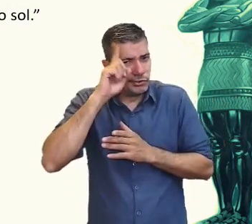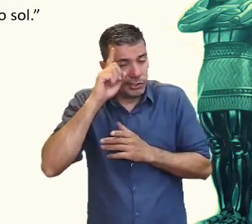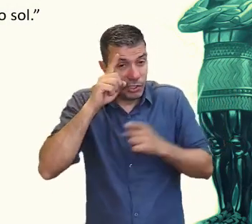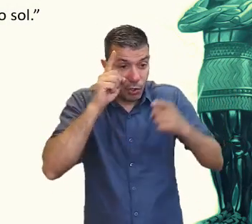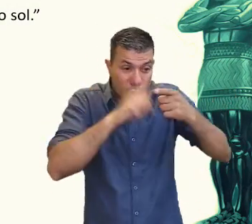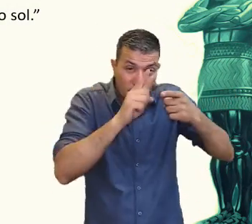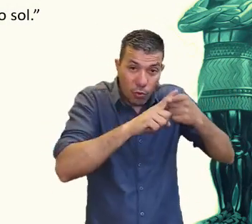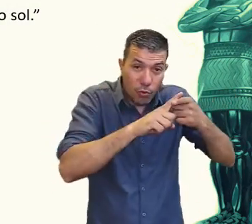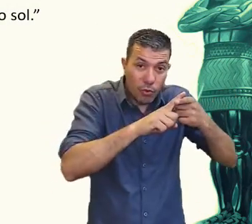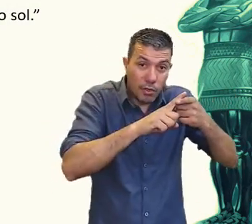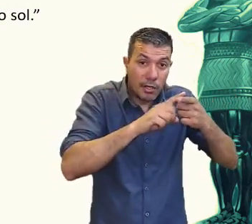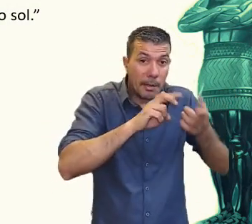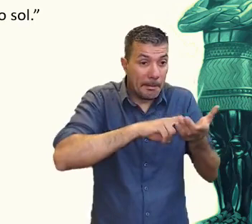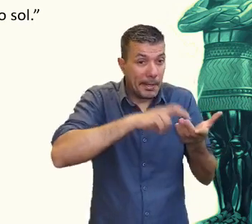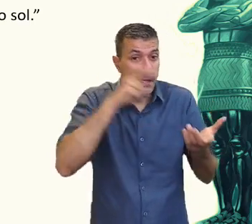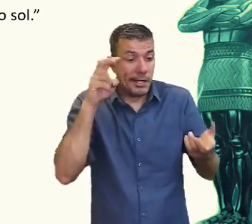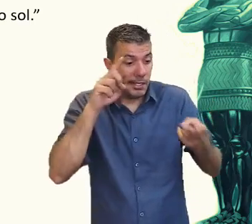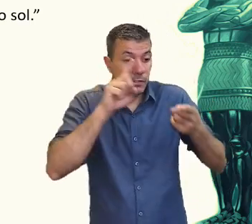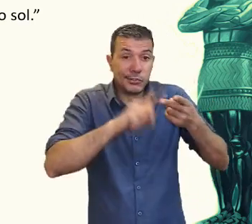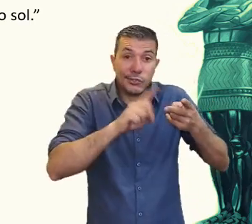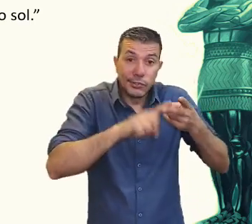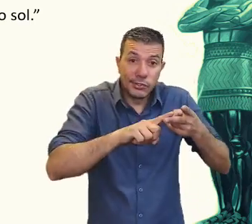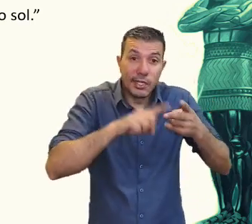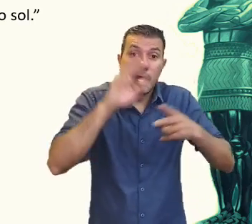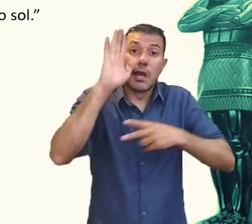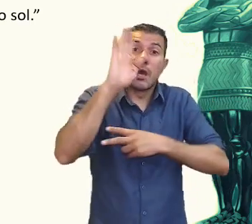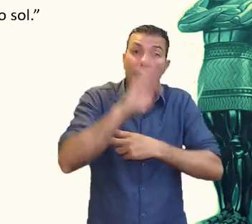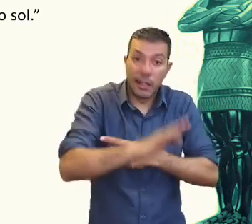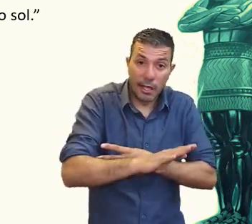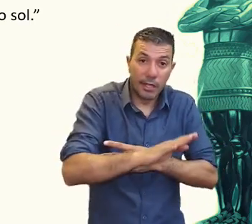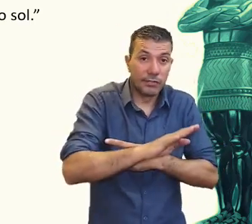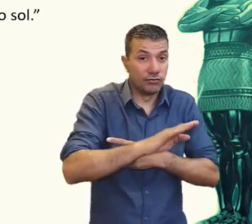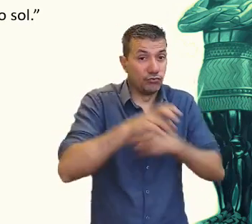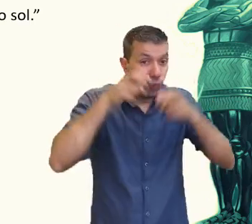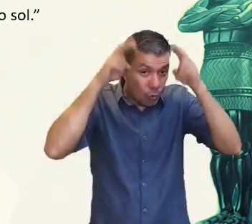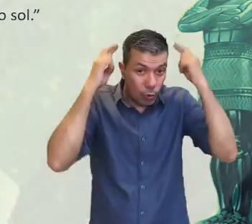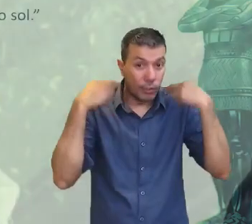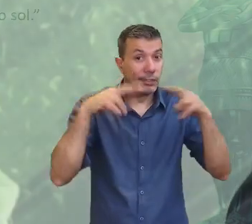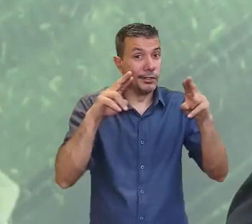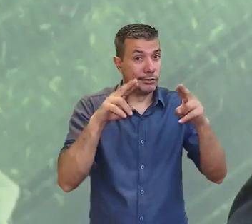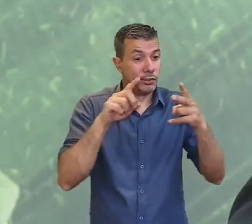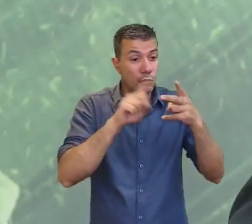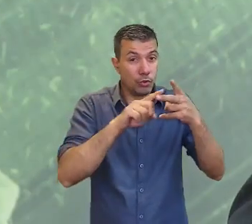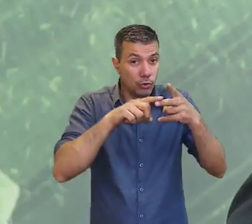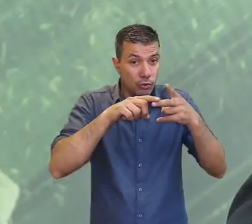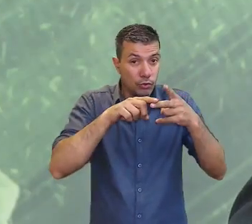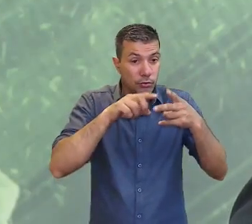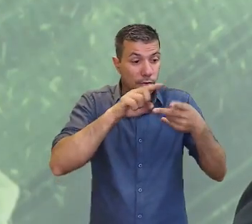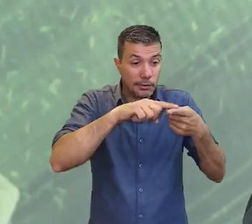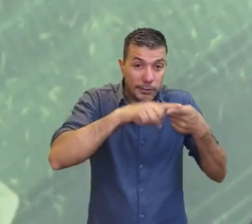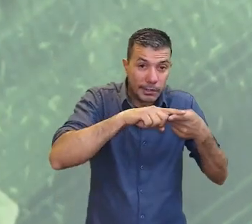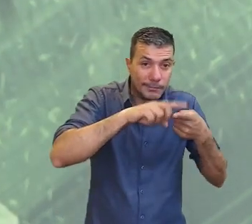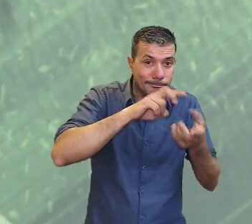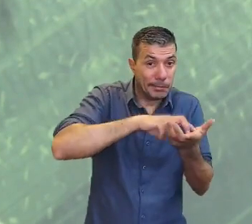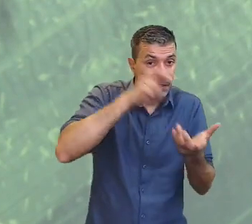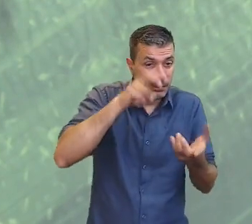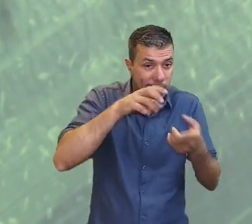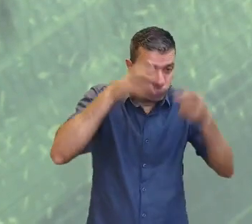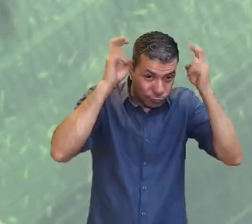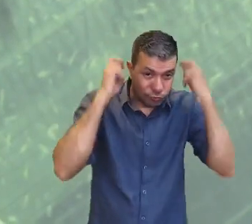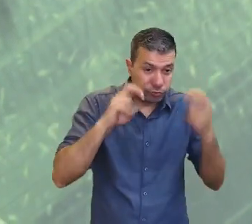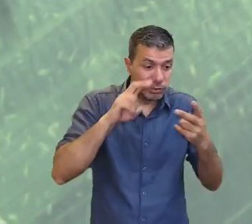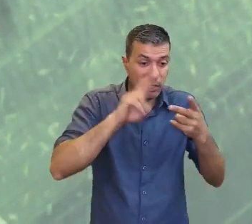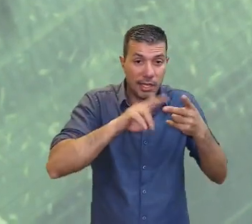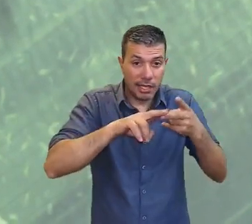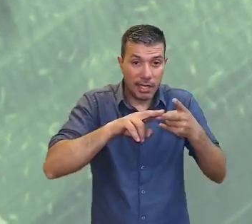cordeiro oferecerás pela manhã e outro cordeiro oferecerás à tarde. Esse daqui, pastor, diferentemente daquele cordeirinho que quando o